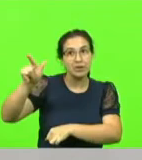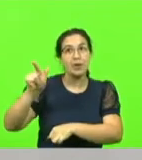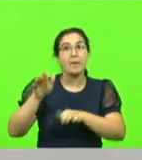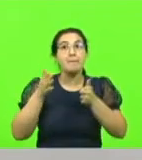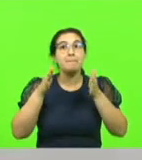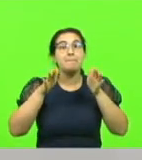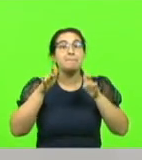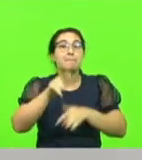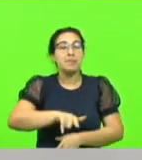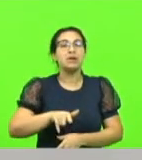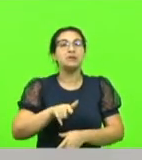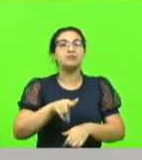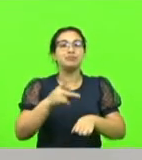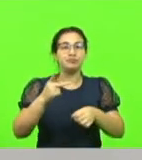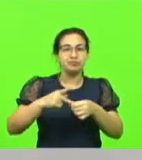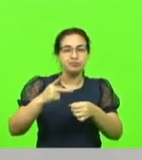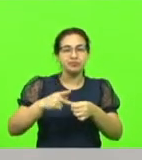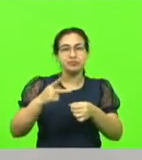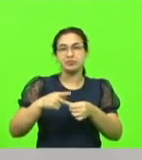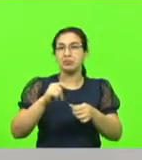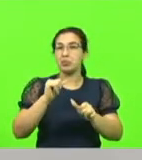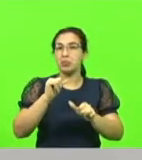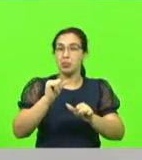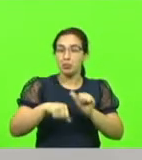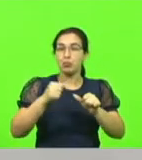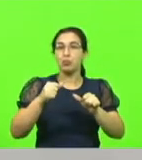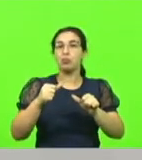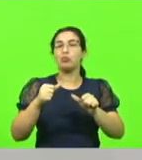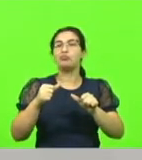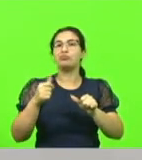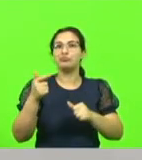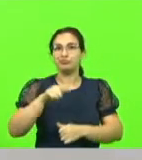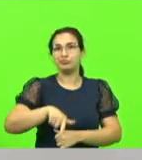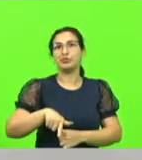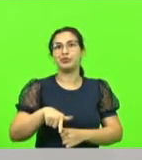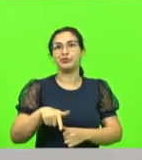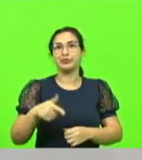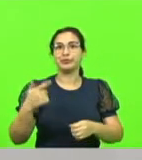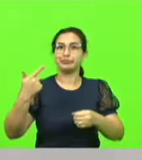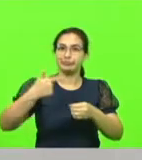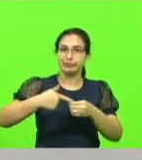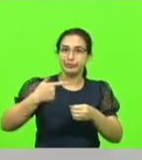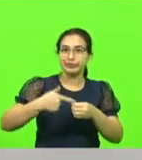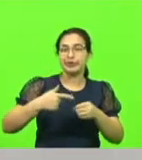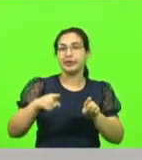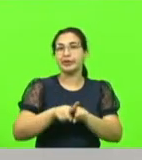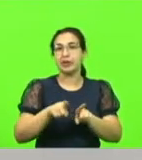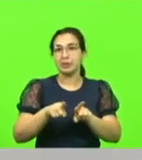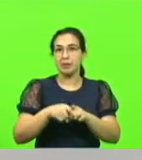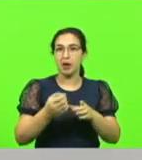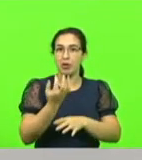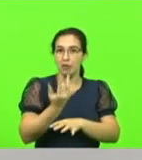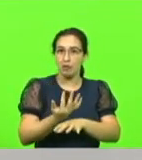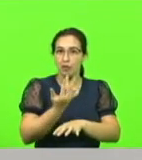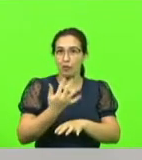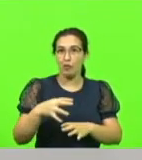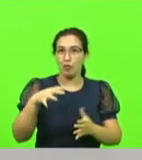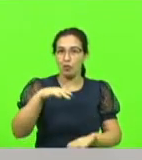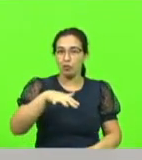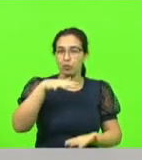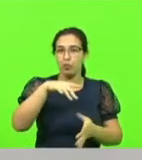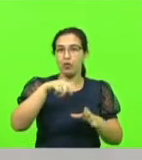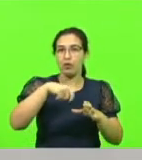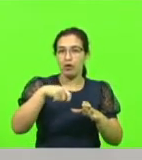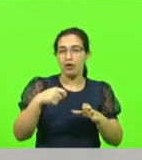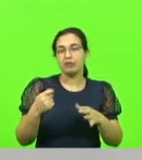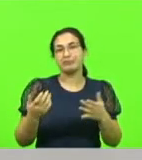a Petrobras reajustou novamente o preço da gasolina e do gás de cozinha nas distribuidoras na última semana, anunciado então na última